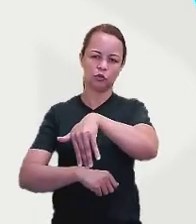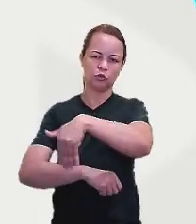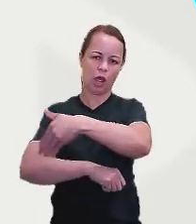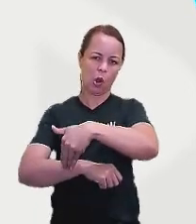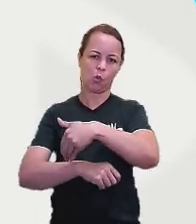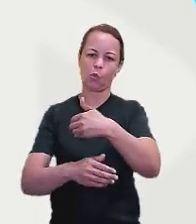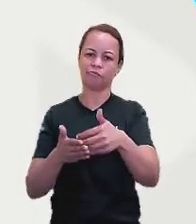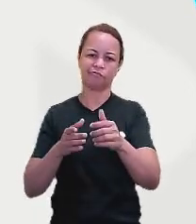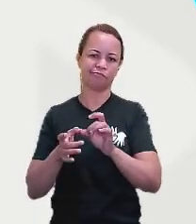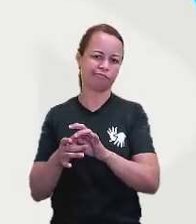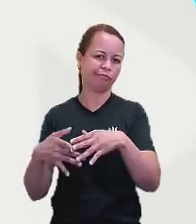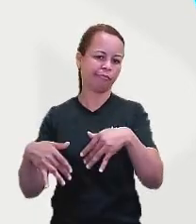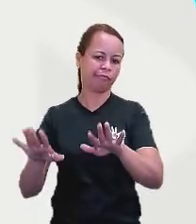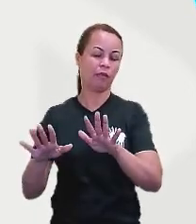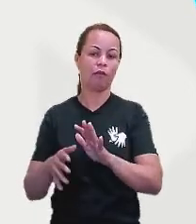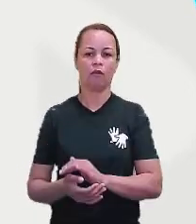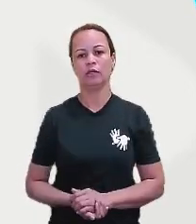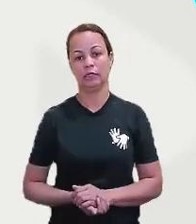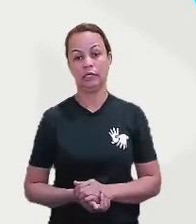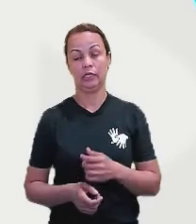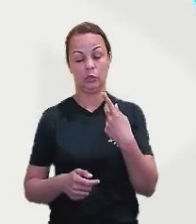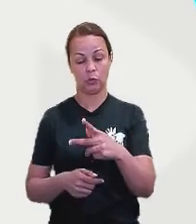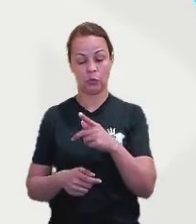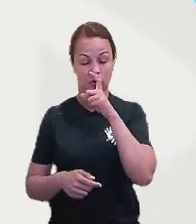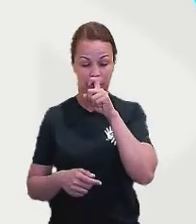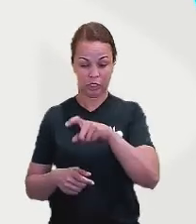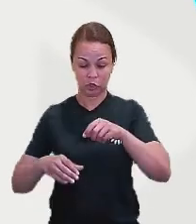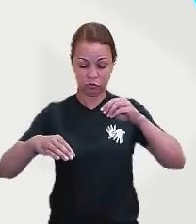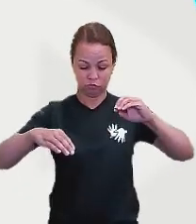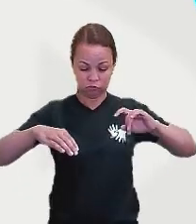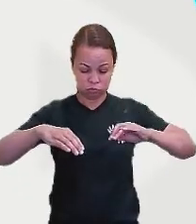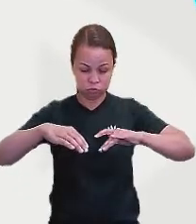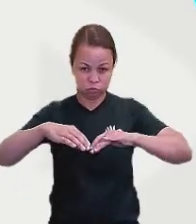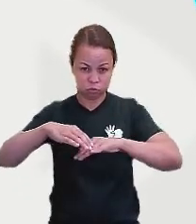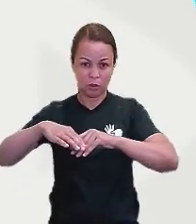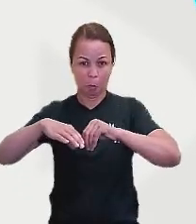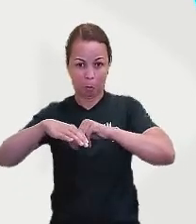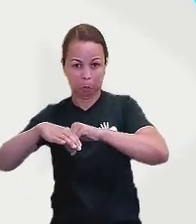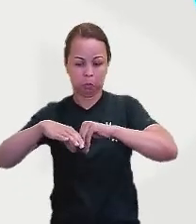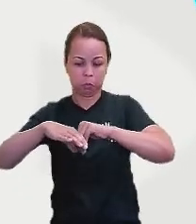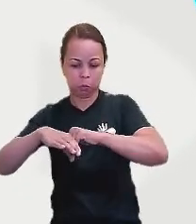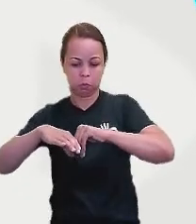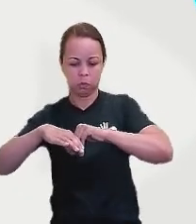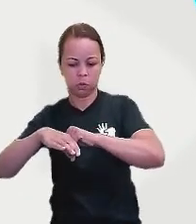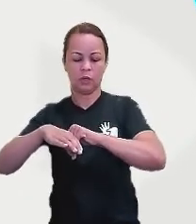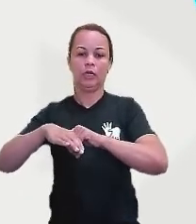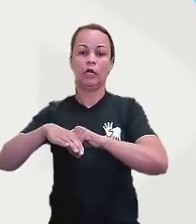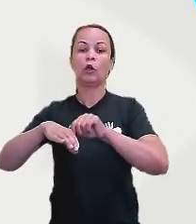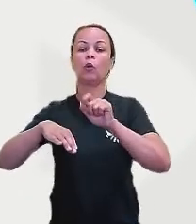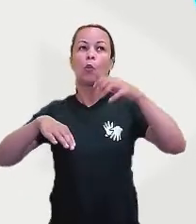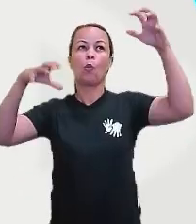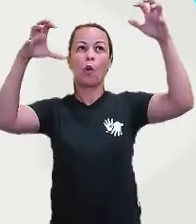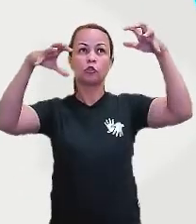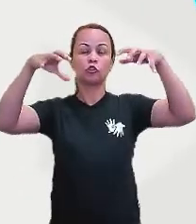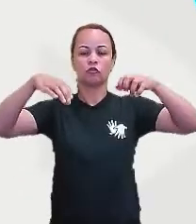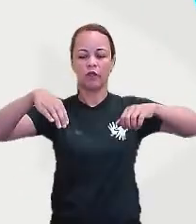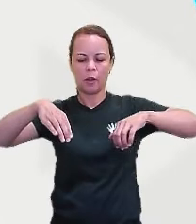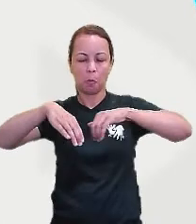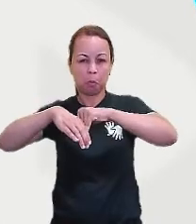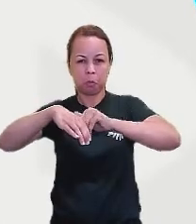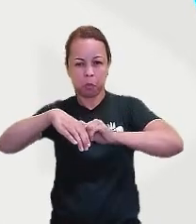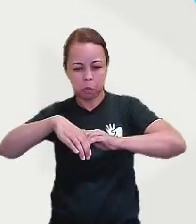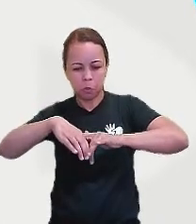aquele lixo ele acaba indo lá para a galeria do esgoto, ele vai causar um entupimento ali do esgoto e quando chover vai provocar, por exemplo, uma enchente que